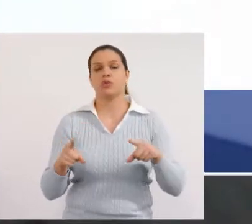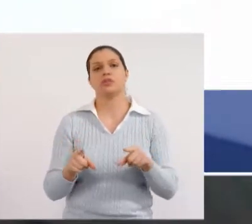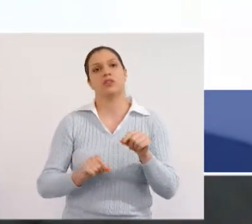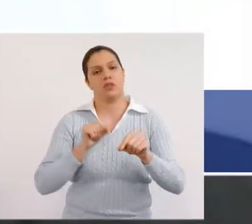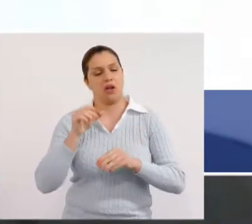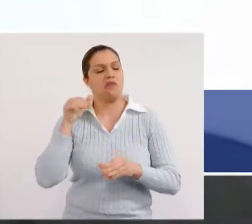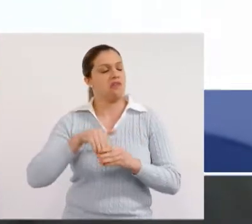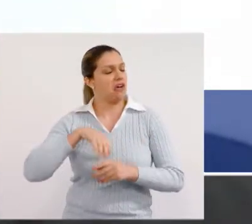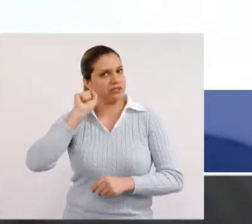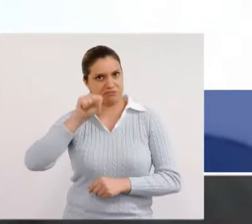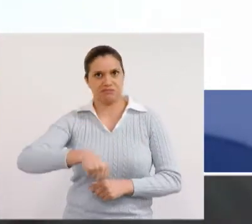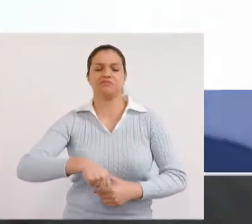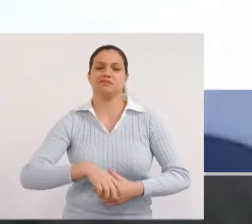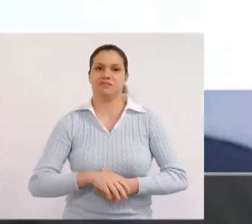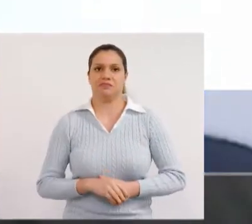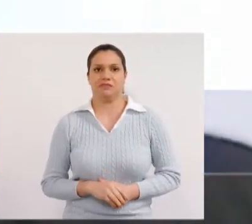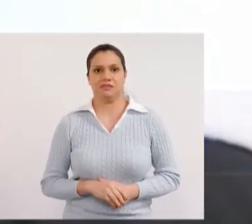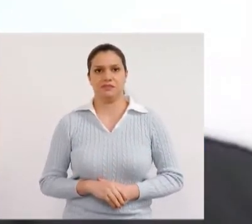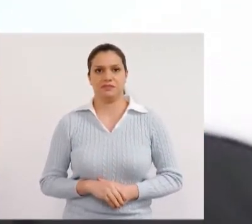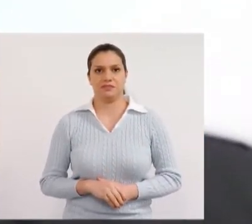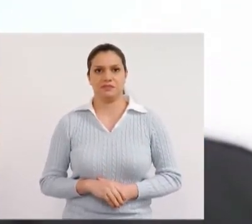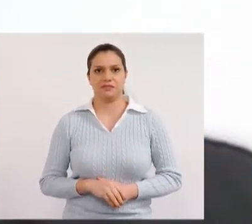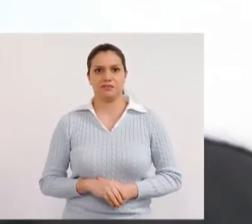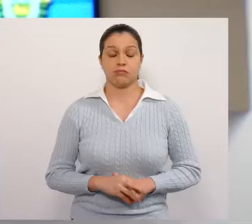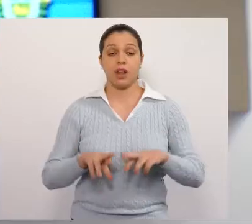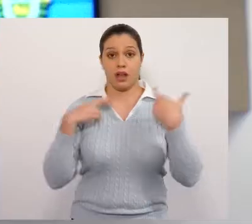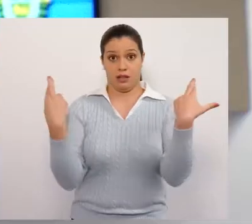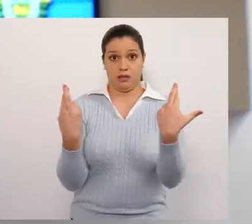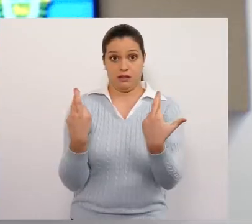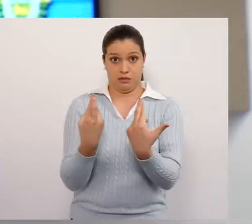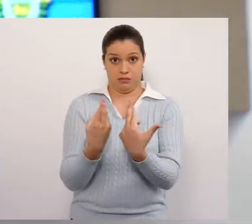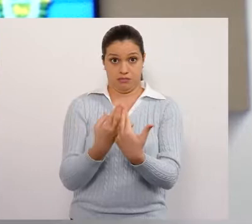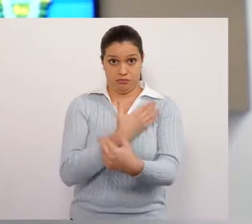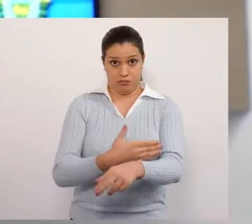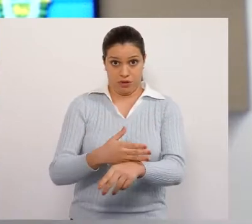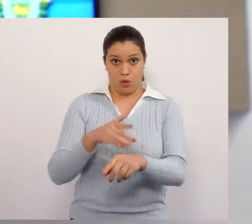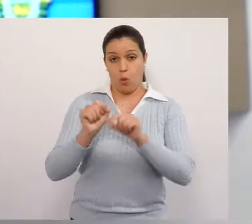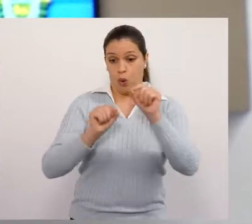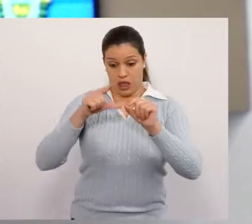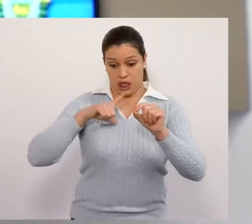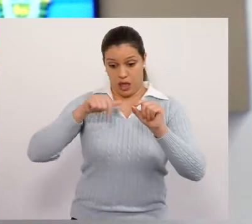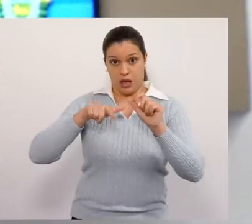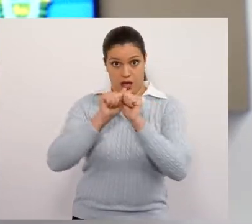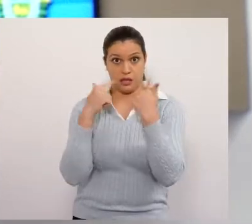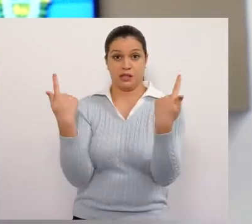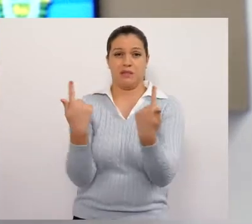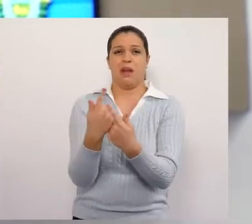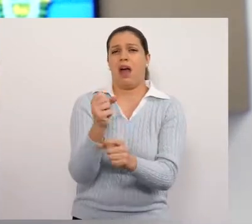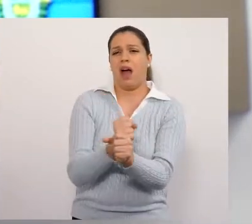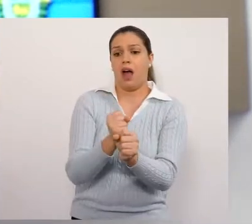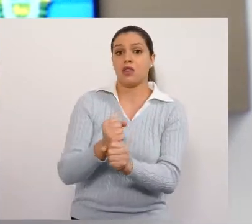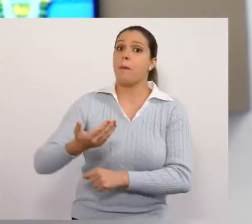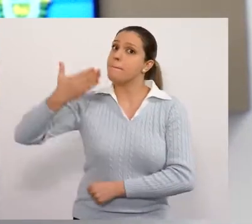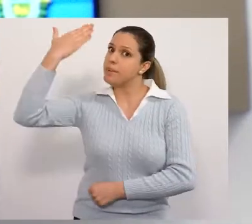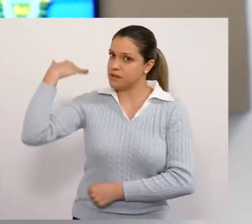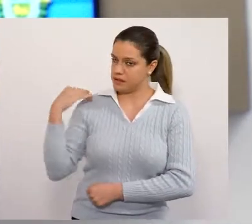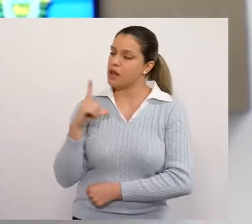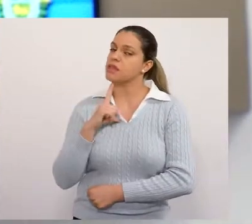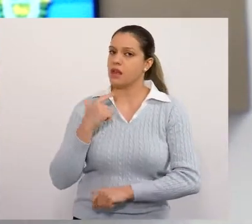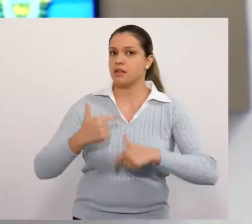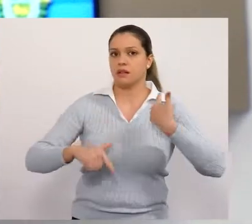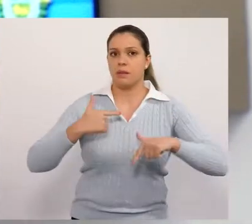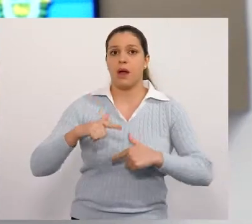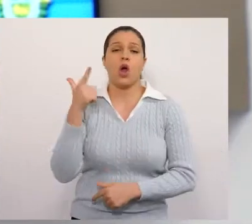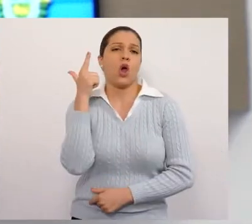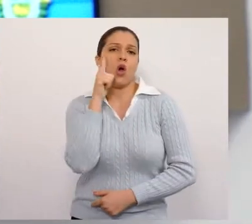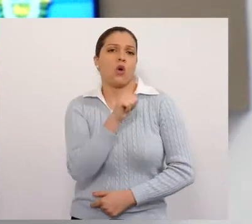e com louvor, voto favorável, voto sim. A Assembleia Legislativa está, desde o ano passado, adotando